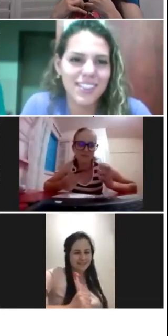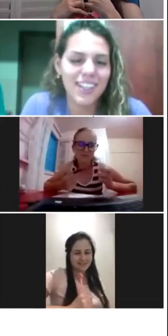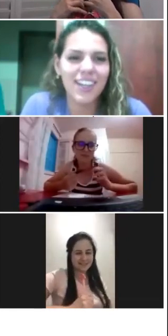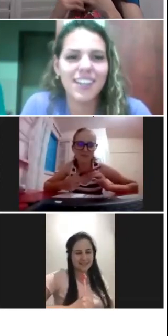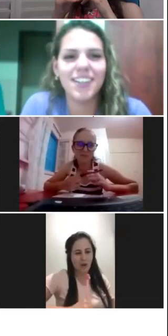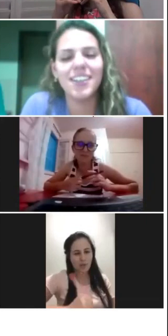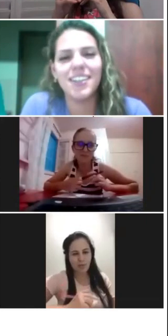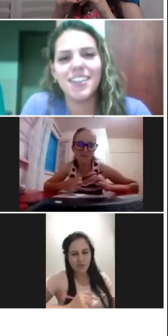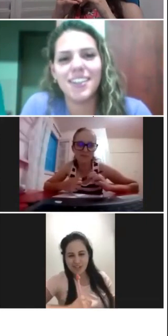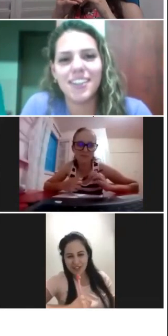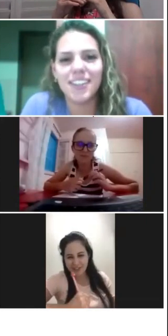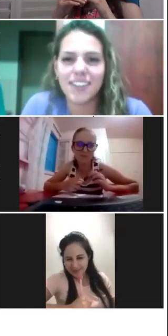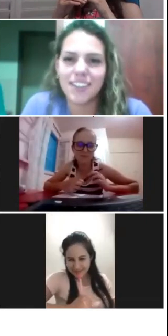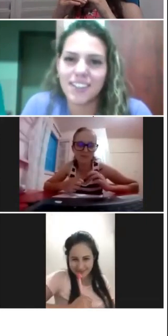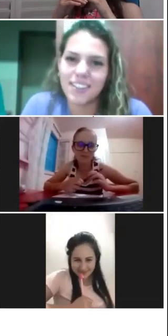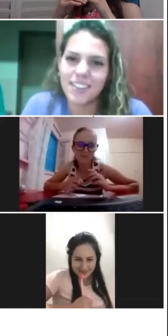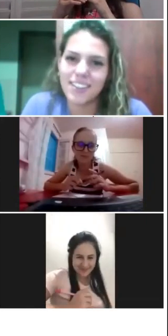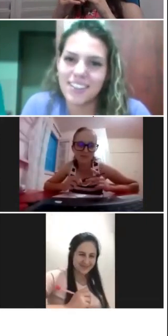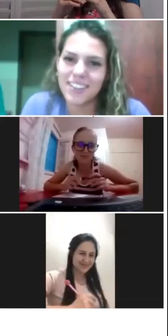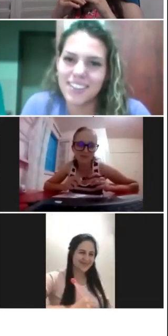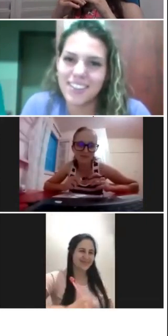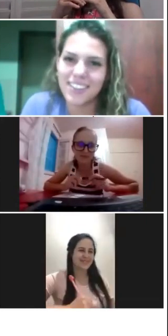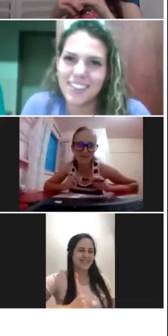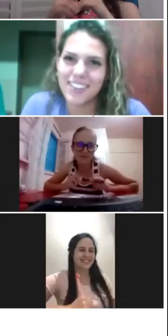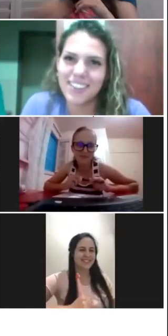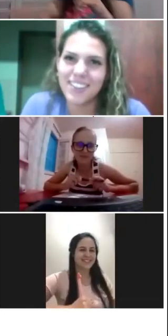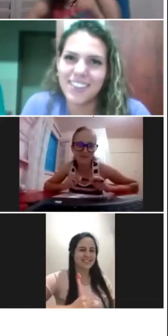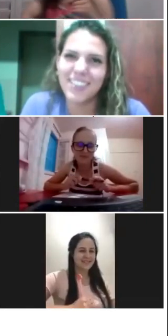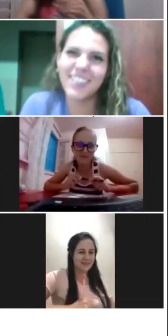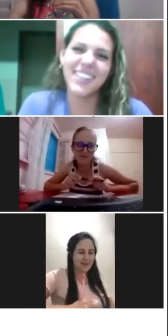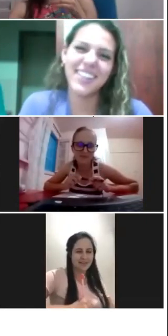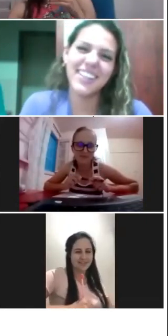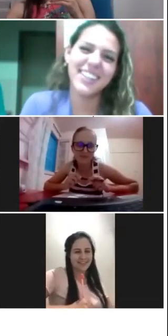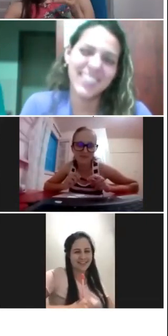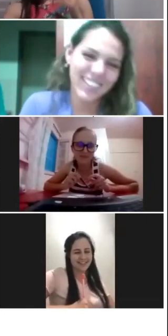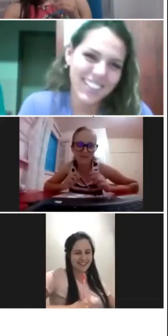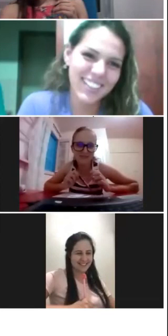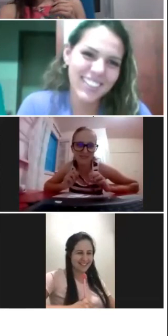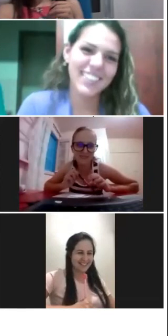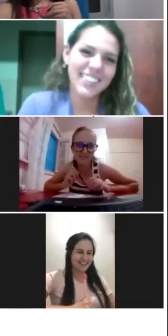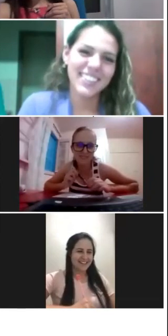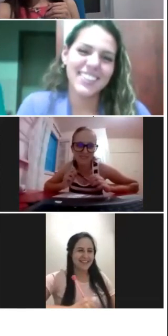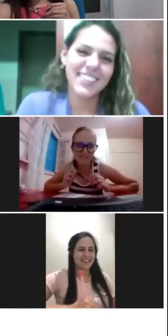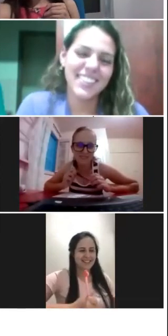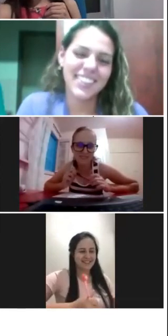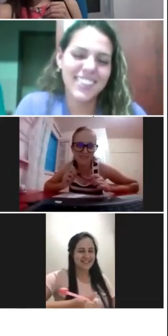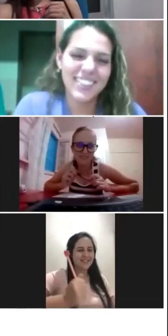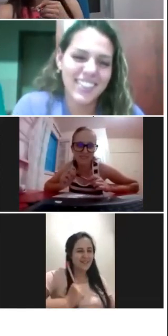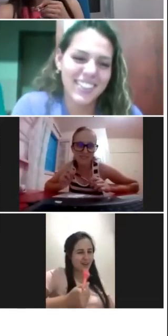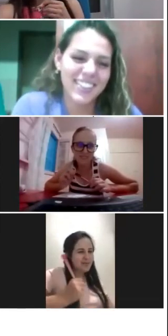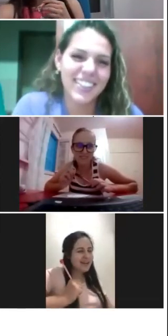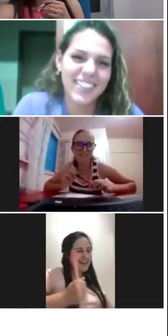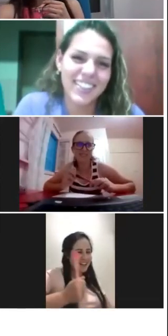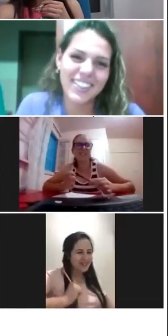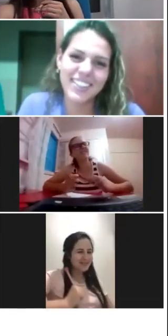bola. Um pontinho. Meio ponto. Vou decidir ainda a outra que vai ser.